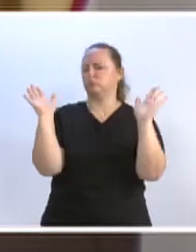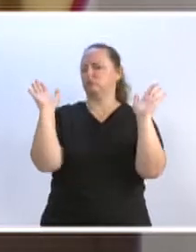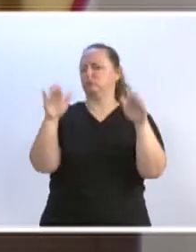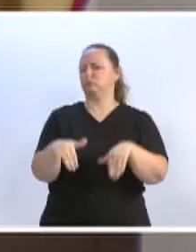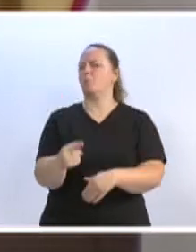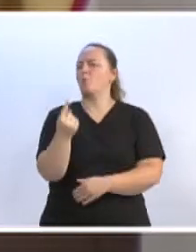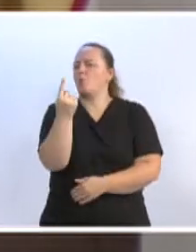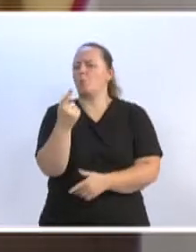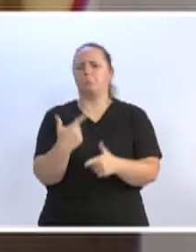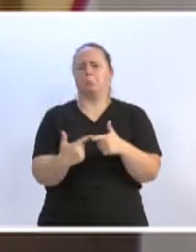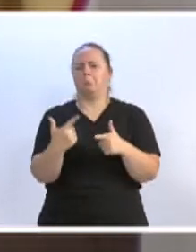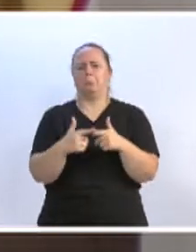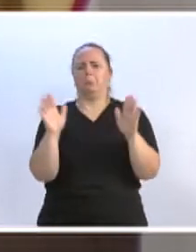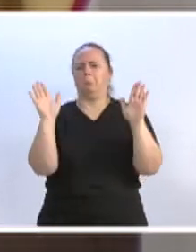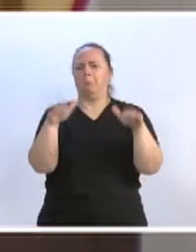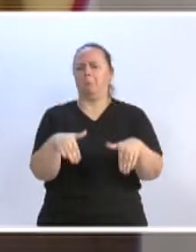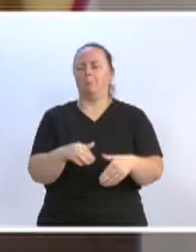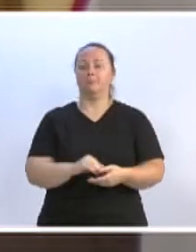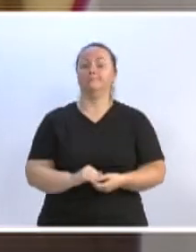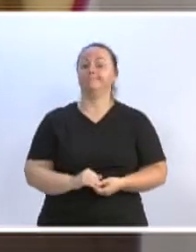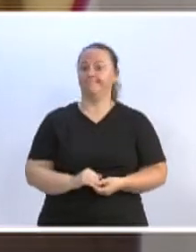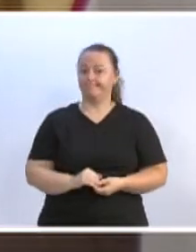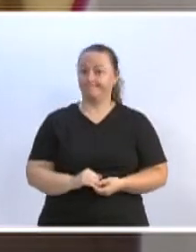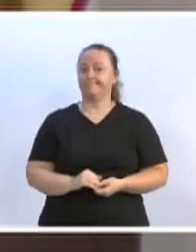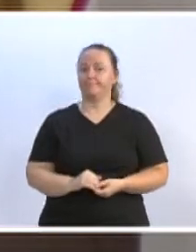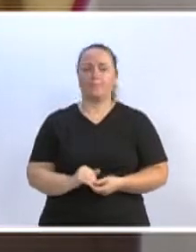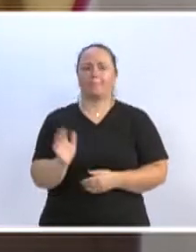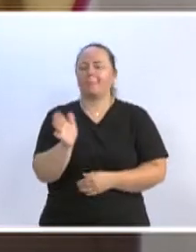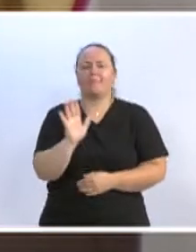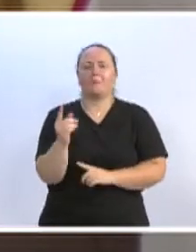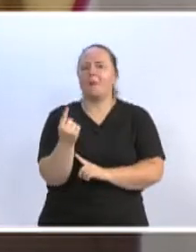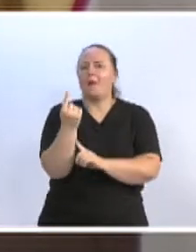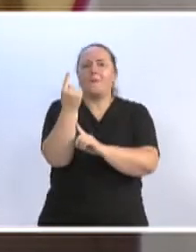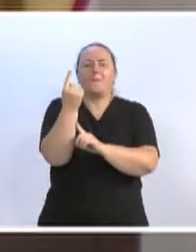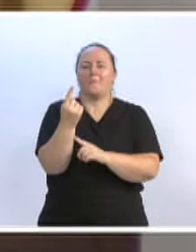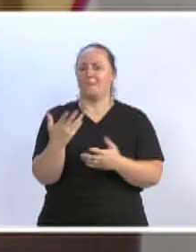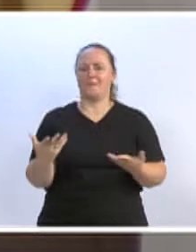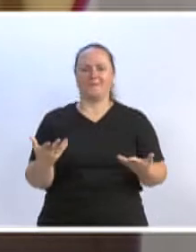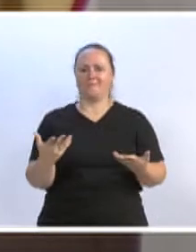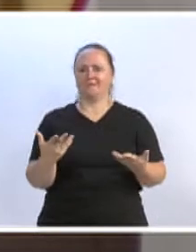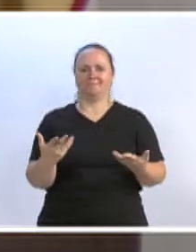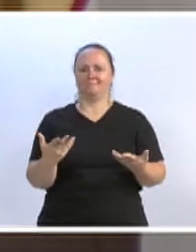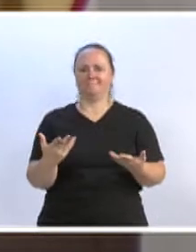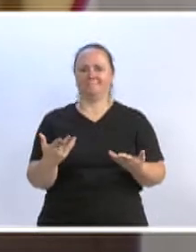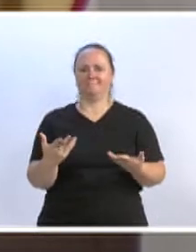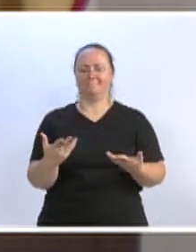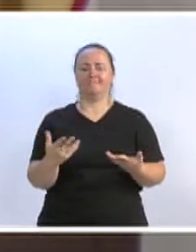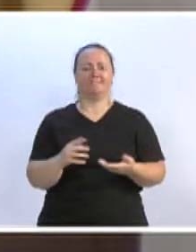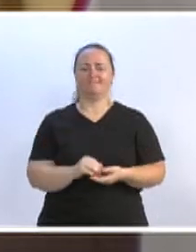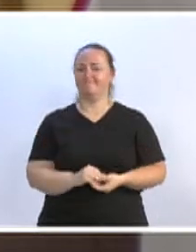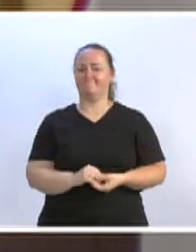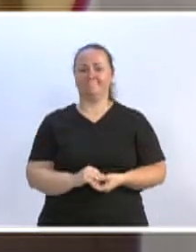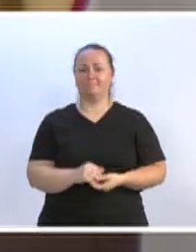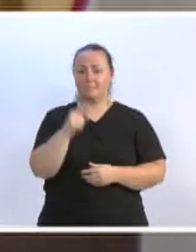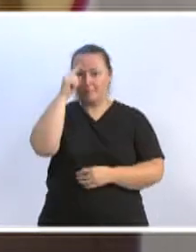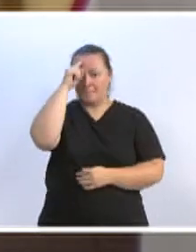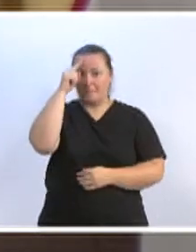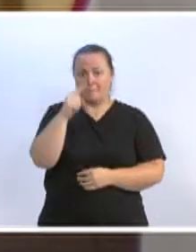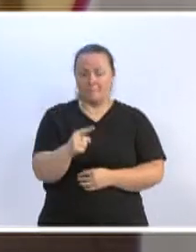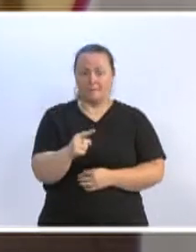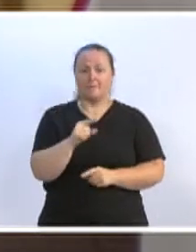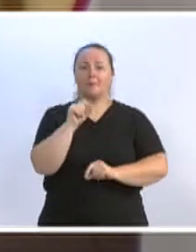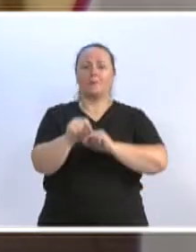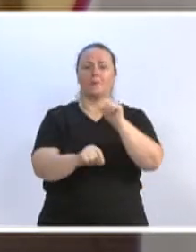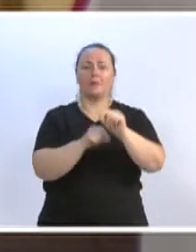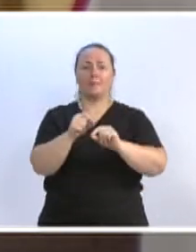não há problema. Não se trata de matar um entre tantos. O mandamento veta de